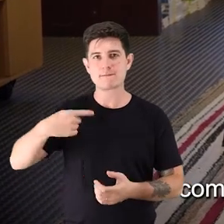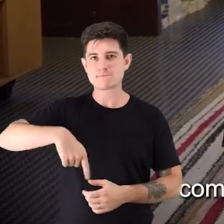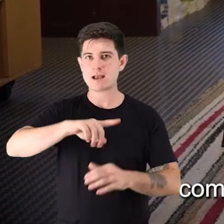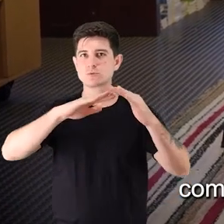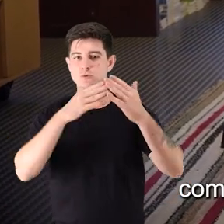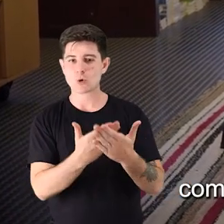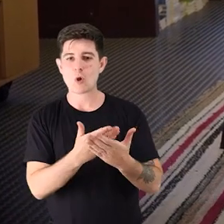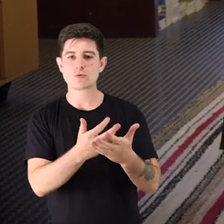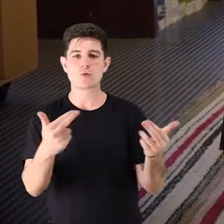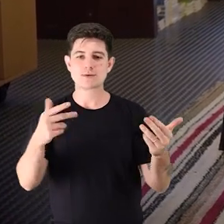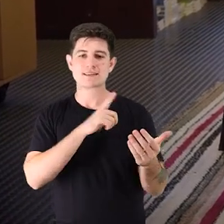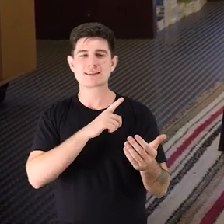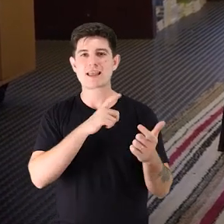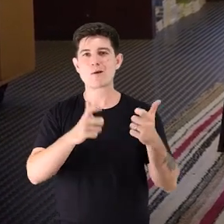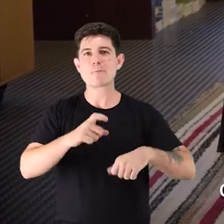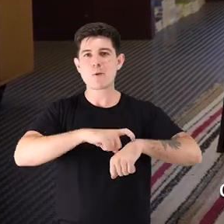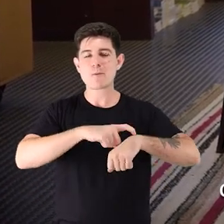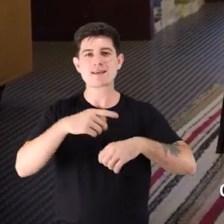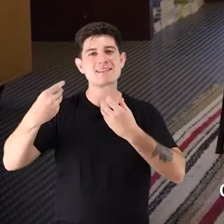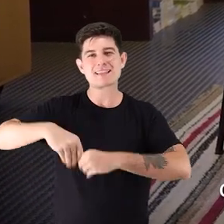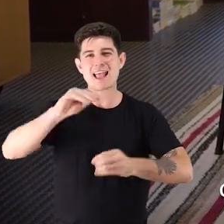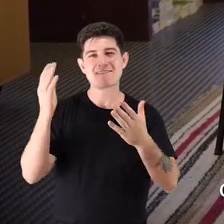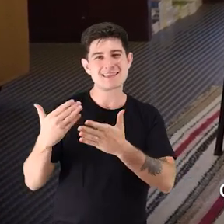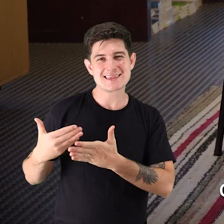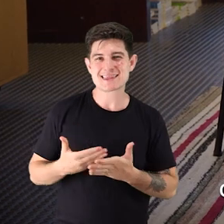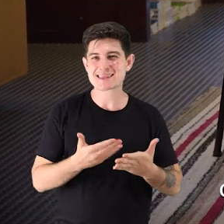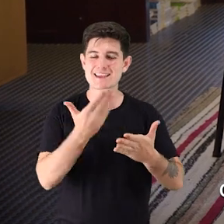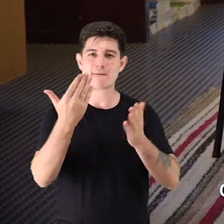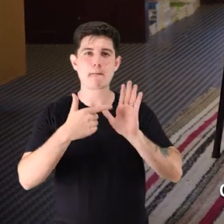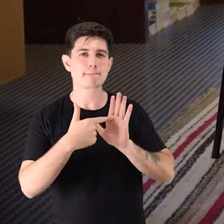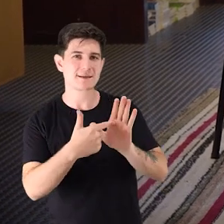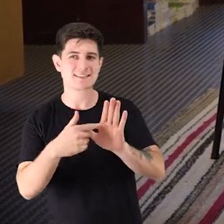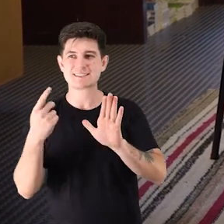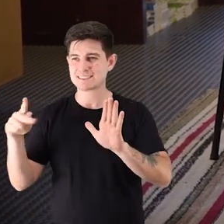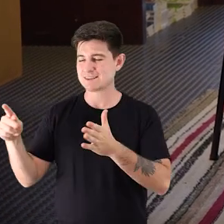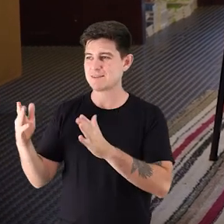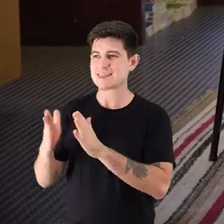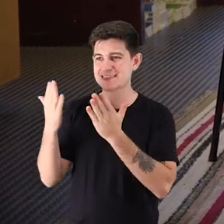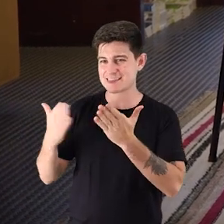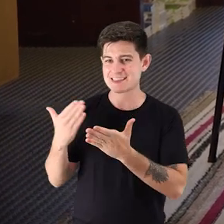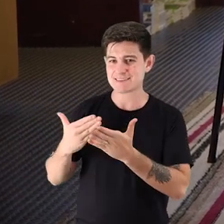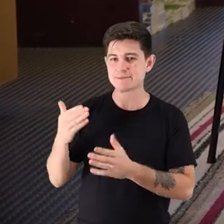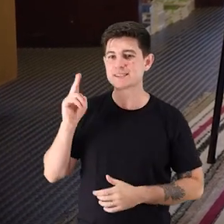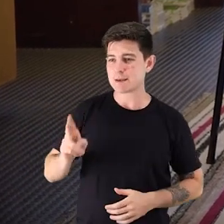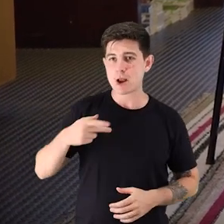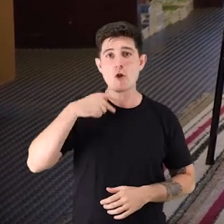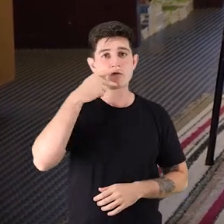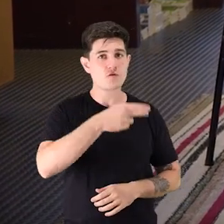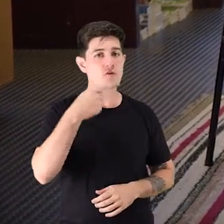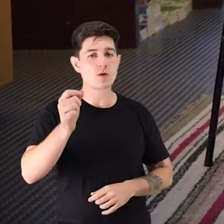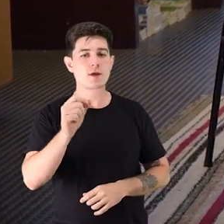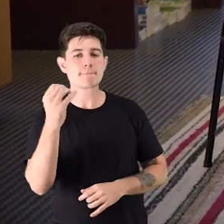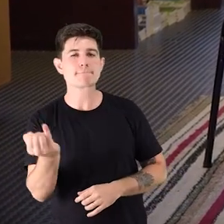né, para as escolas, para os municípios, onde tem todo aquele momento de levar o acervo, né, que a gente apresenta as suas obras, e